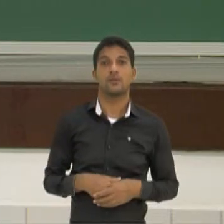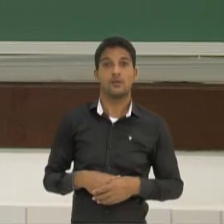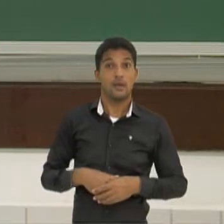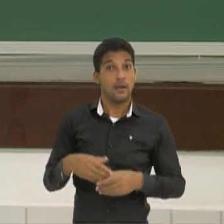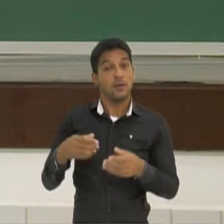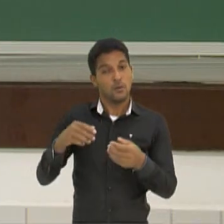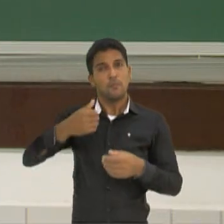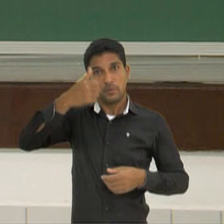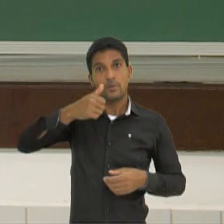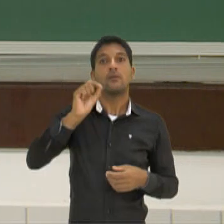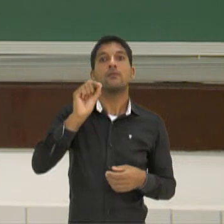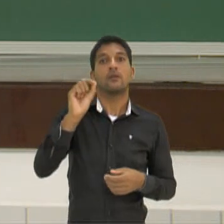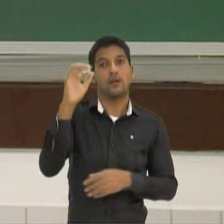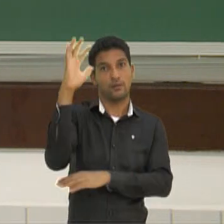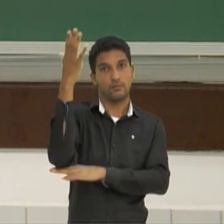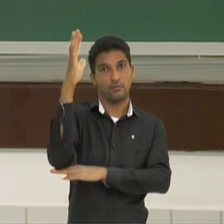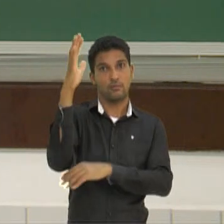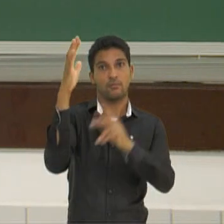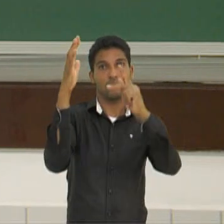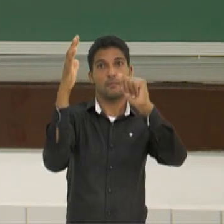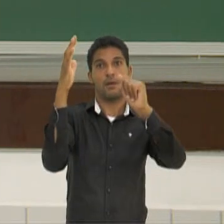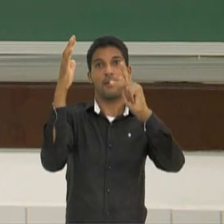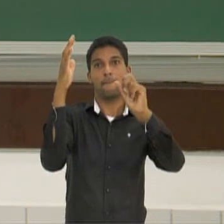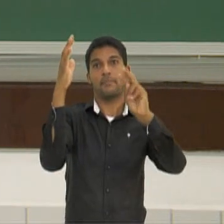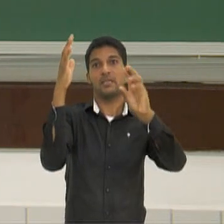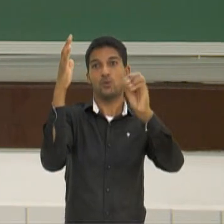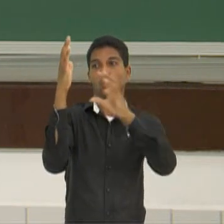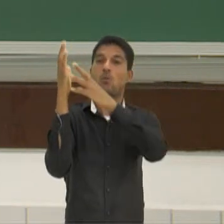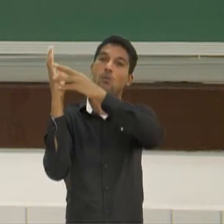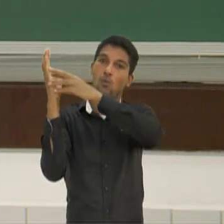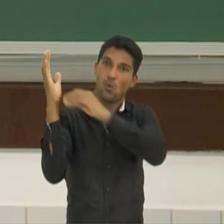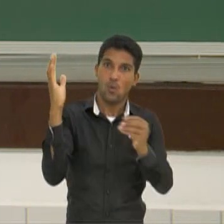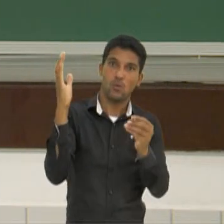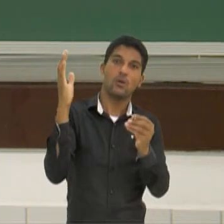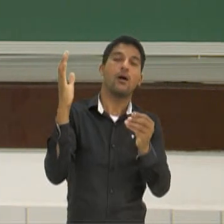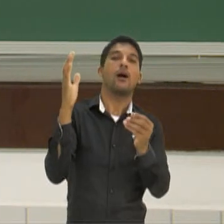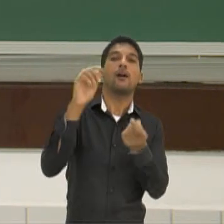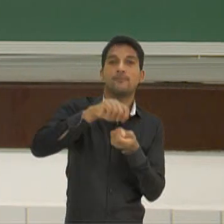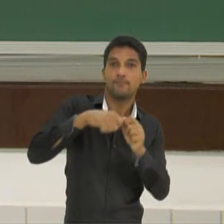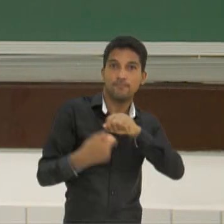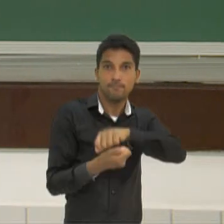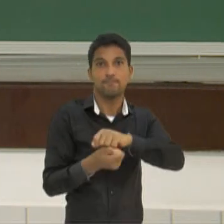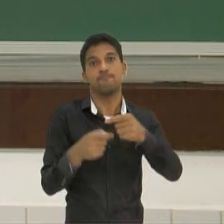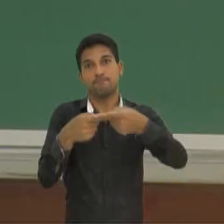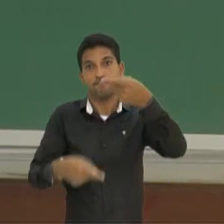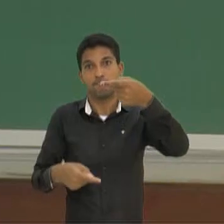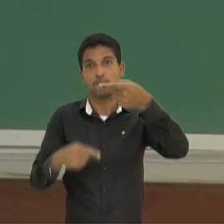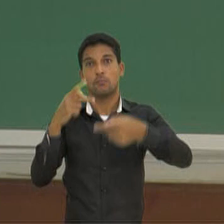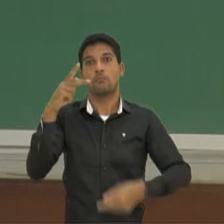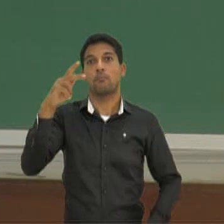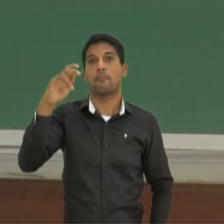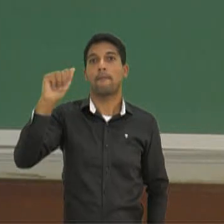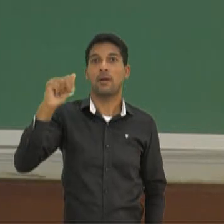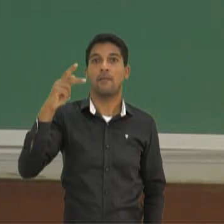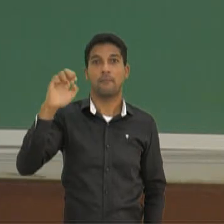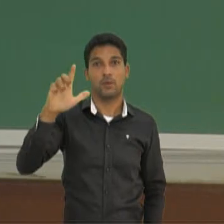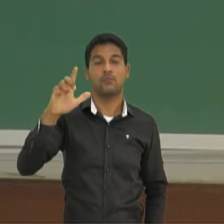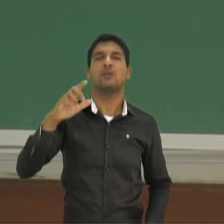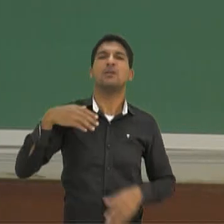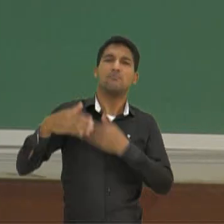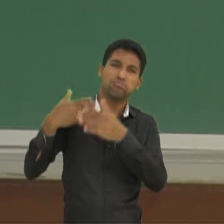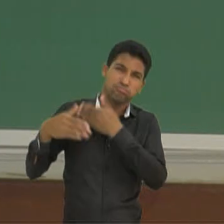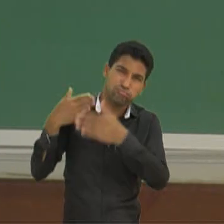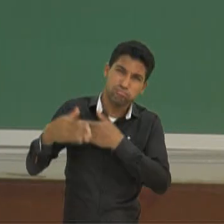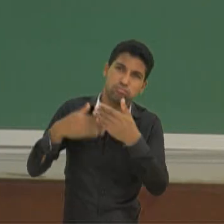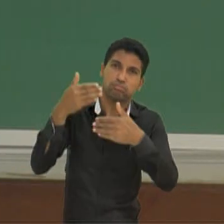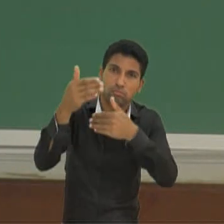material chamado papiro, né? E com o passar do tempo, passou-se a utilizar o pergaminho para